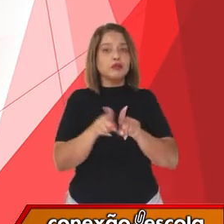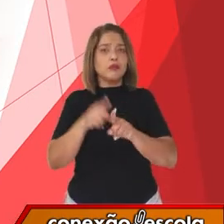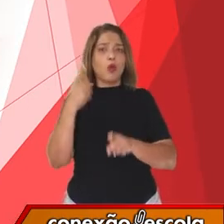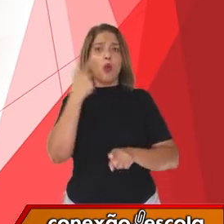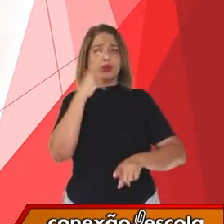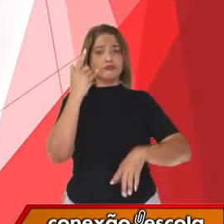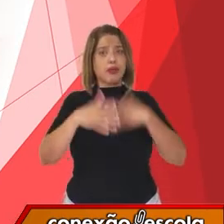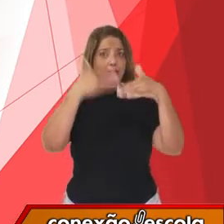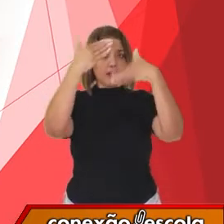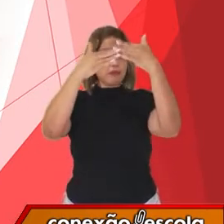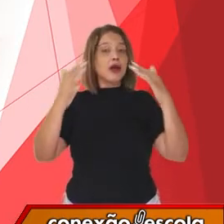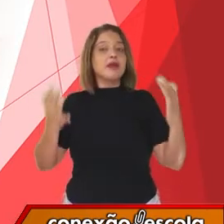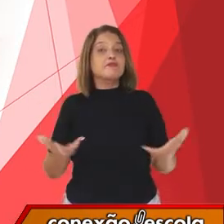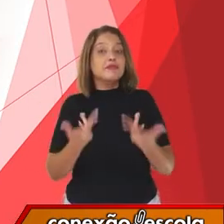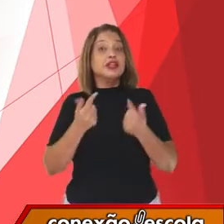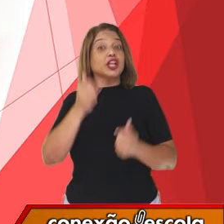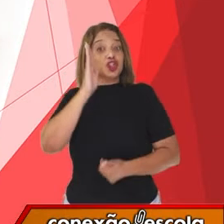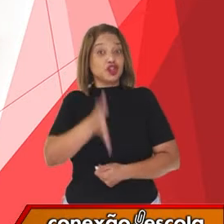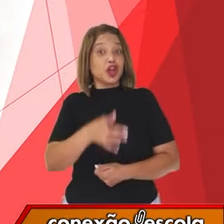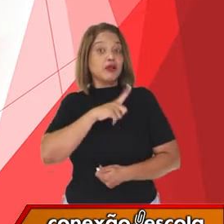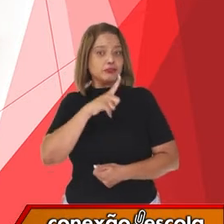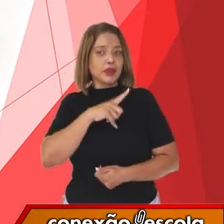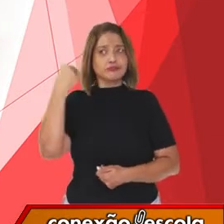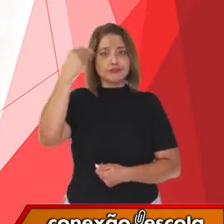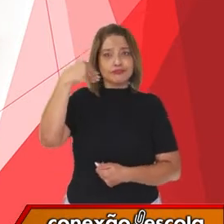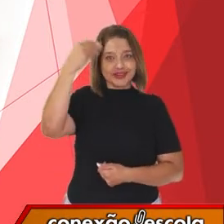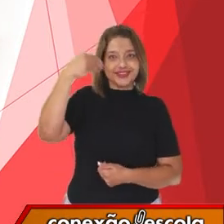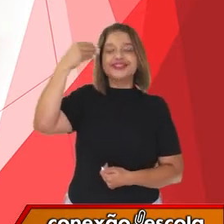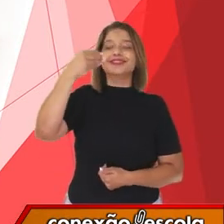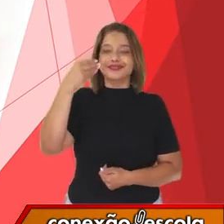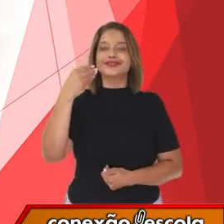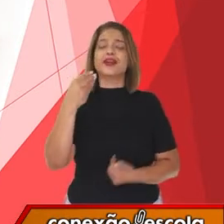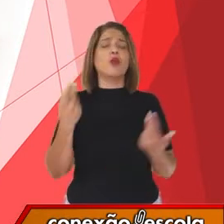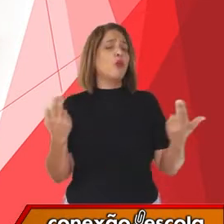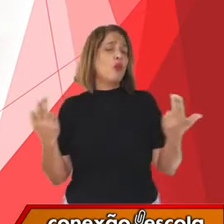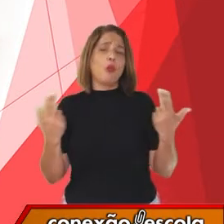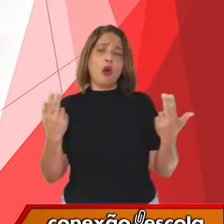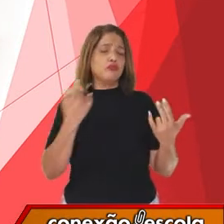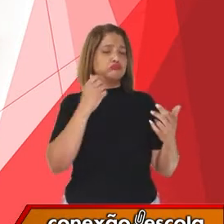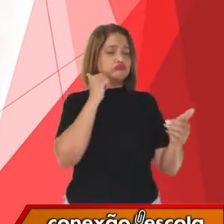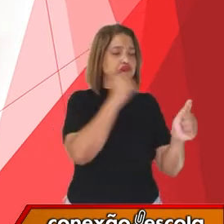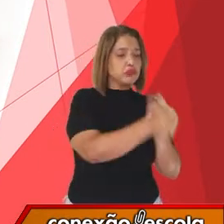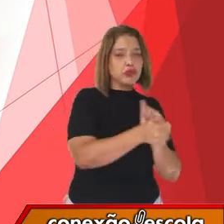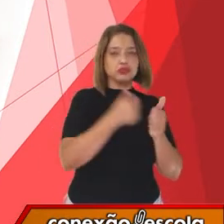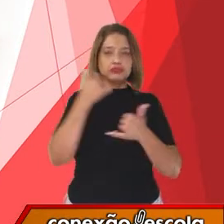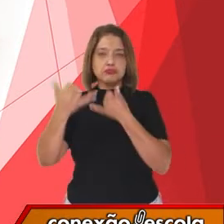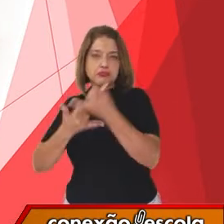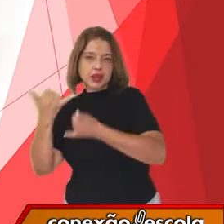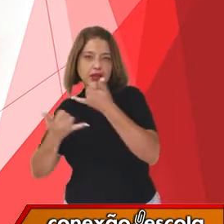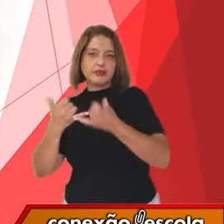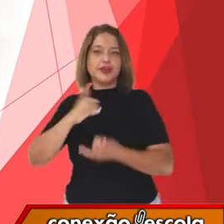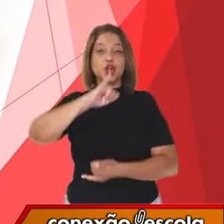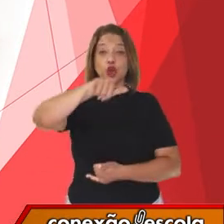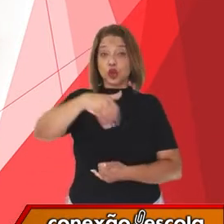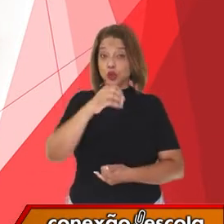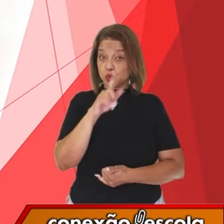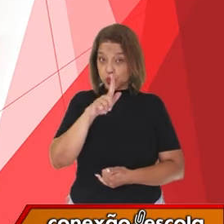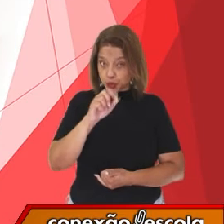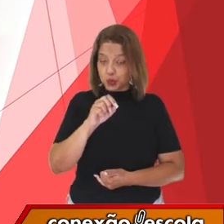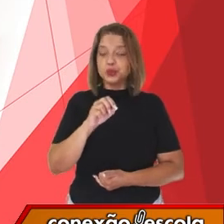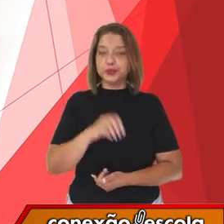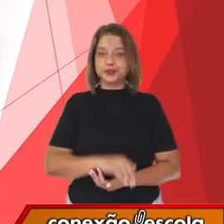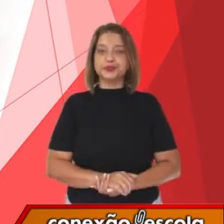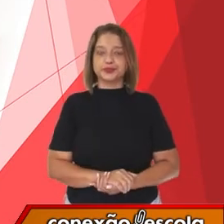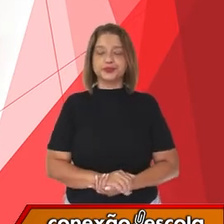desenvolver habilidades que nós já tínhamos. Nisso é tudo igual, esporte, brincadeira e jogo.